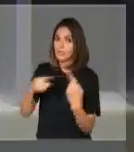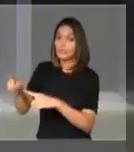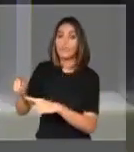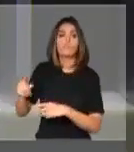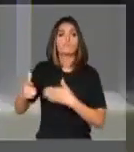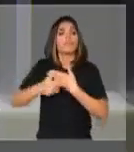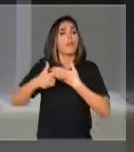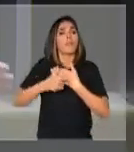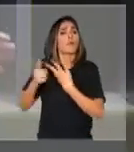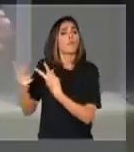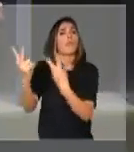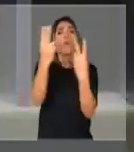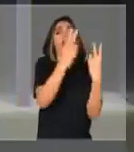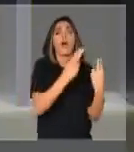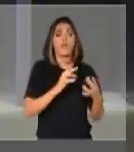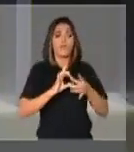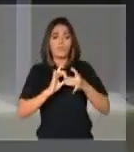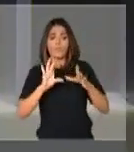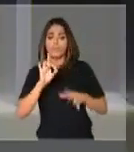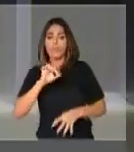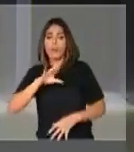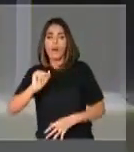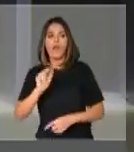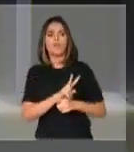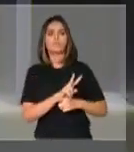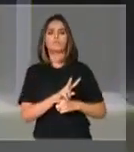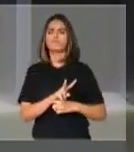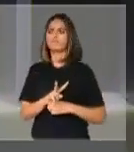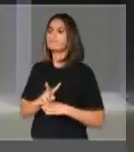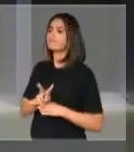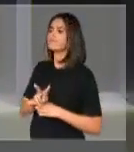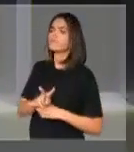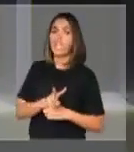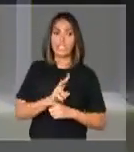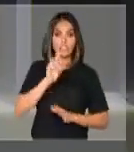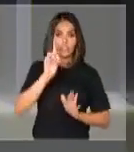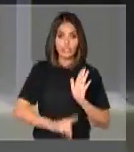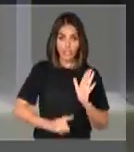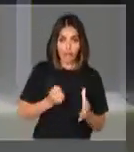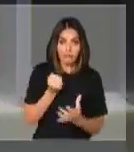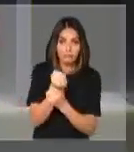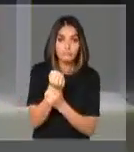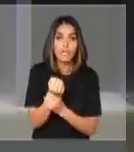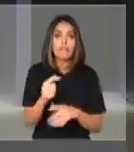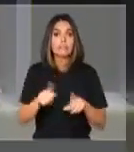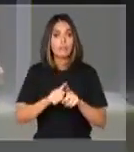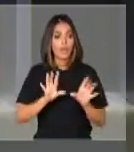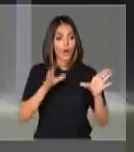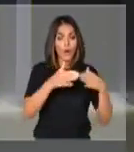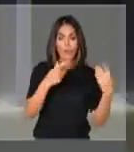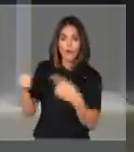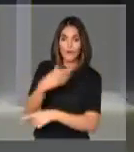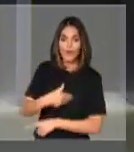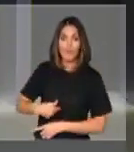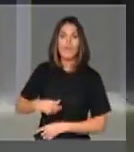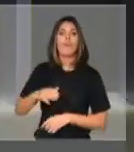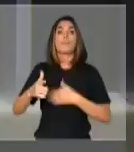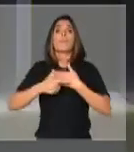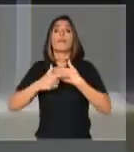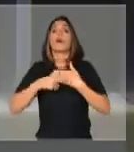democracia, de ser a guardiã dos direitos, e a oposição cumpre o papel de alertar a